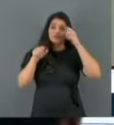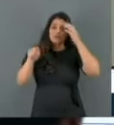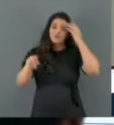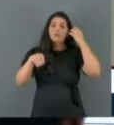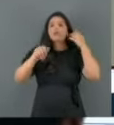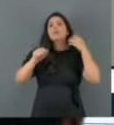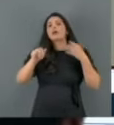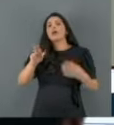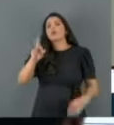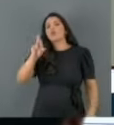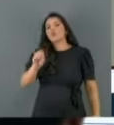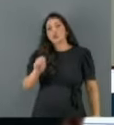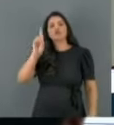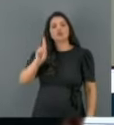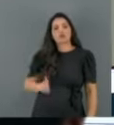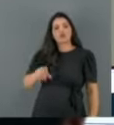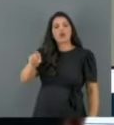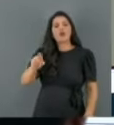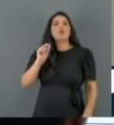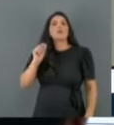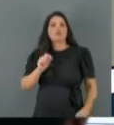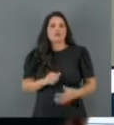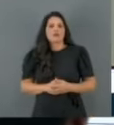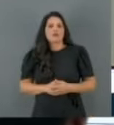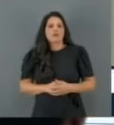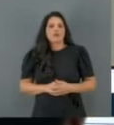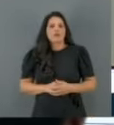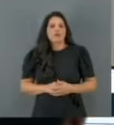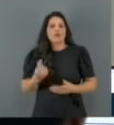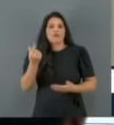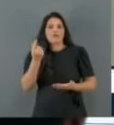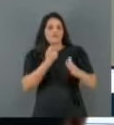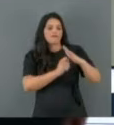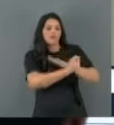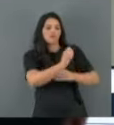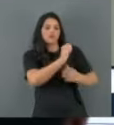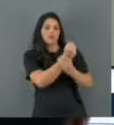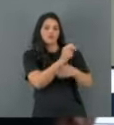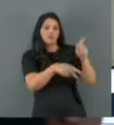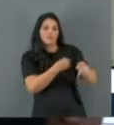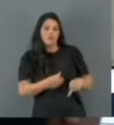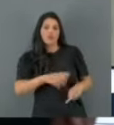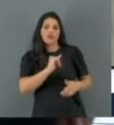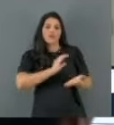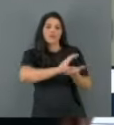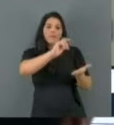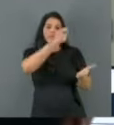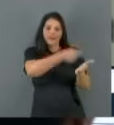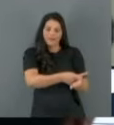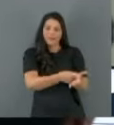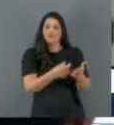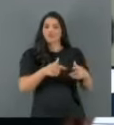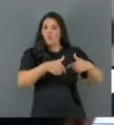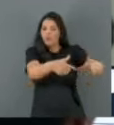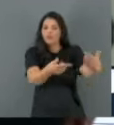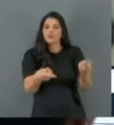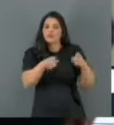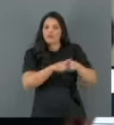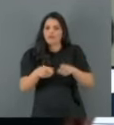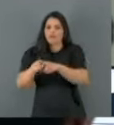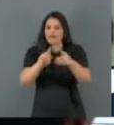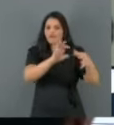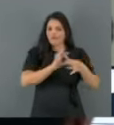Mário Sarrubo. Grande parte do Fundo de Segurança Pública vai para o pagamento dessas operações integradas. A